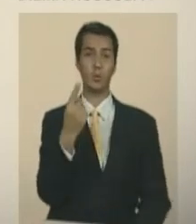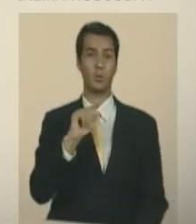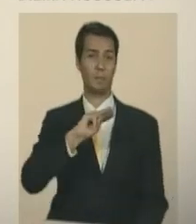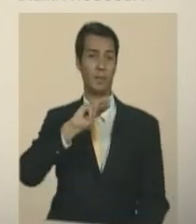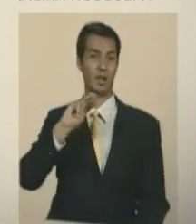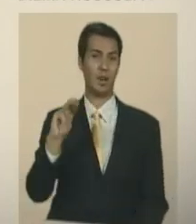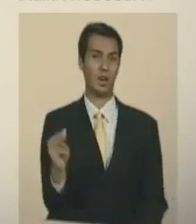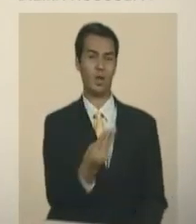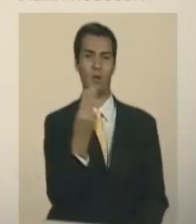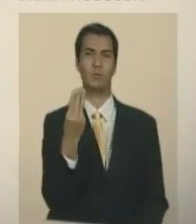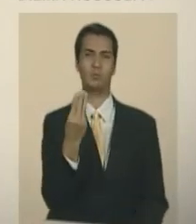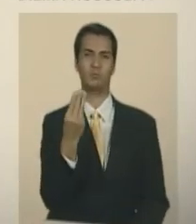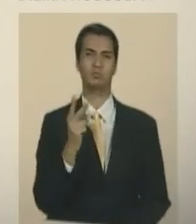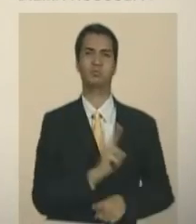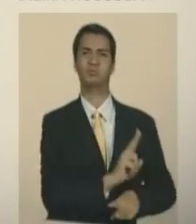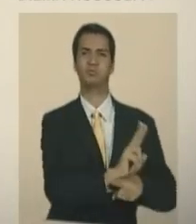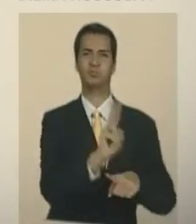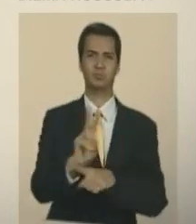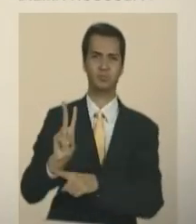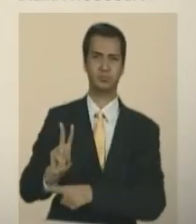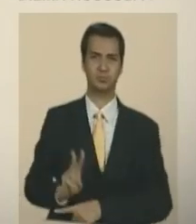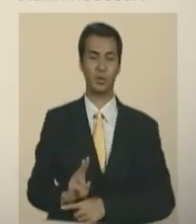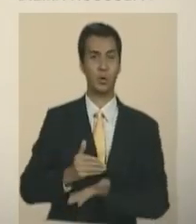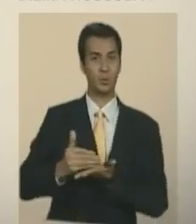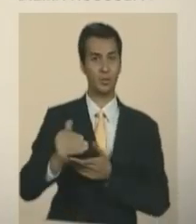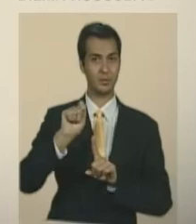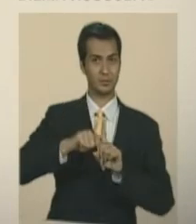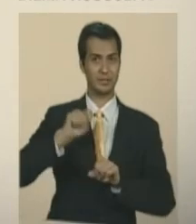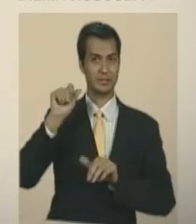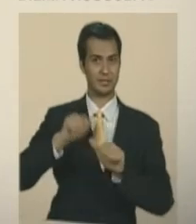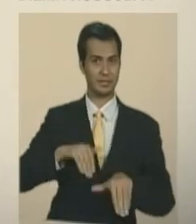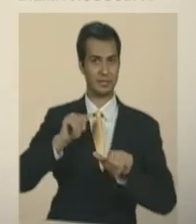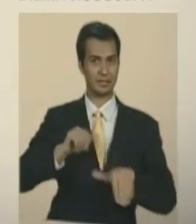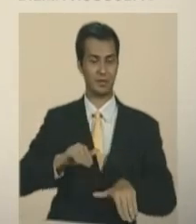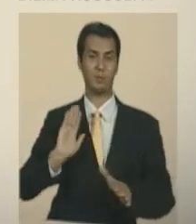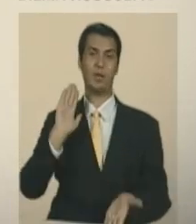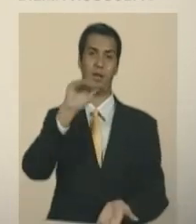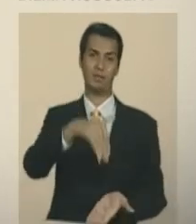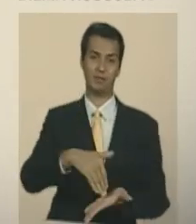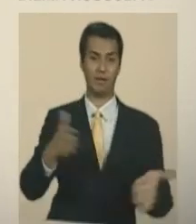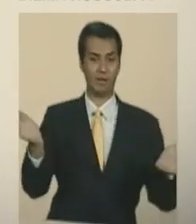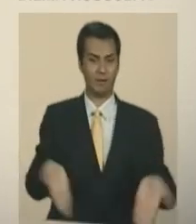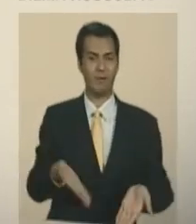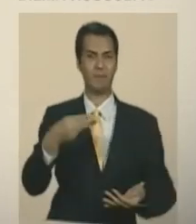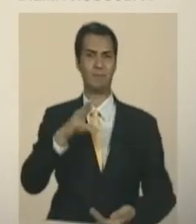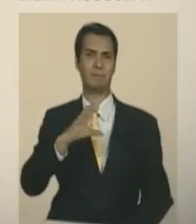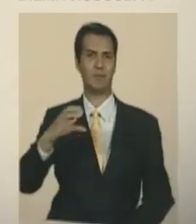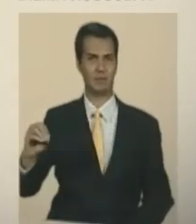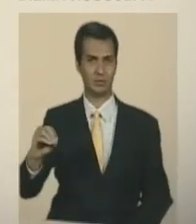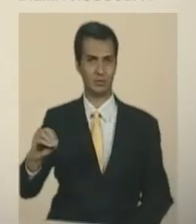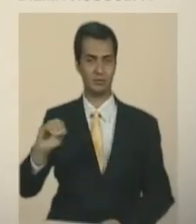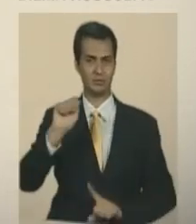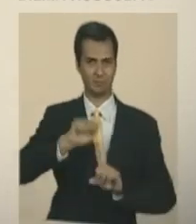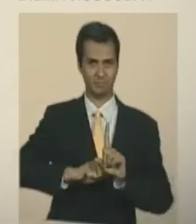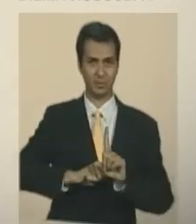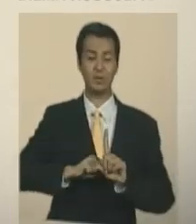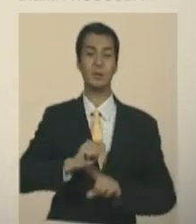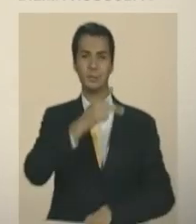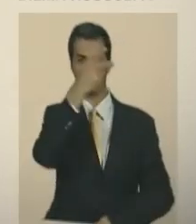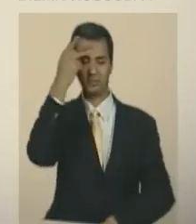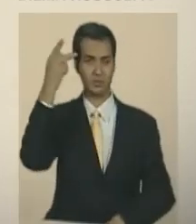milhão de empréstimos entre Setembro do ano passado e março deste ano os nossos pequenos empreendedores